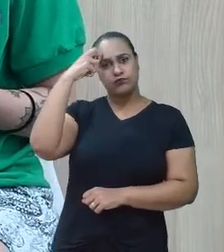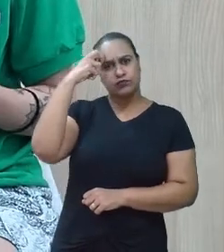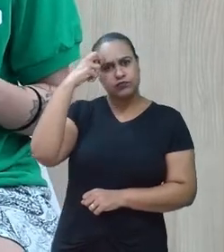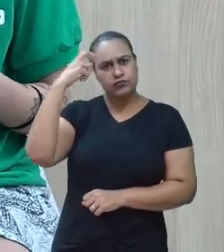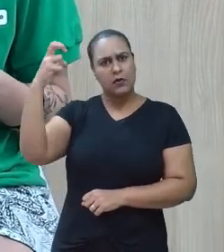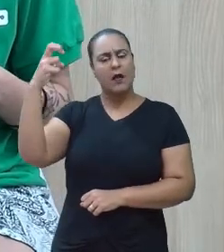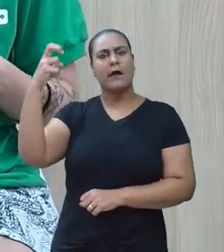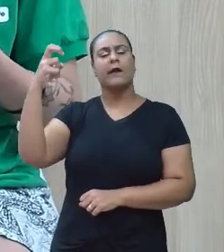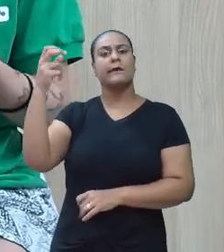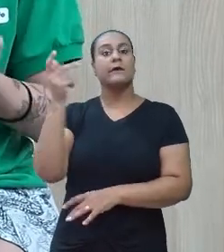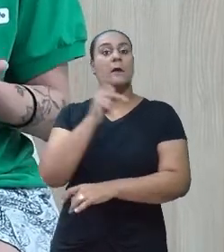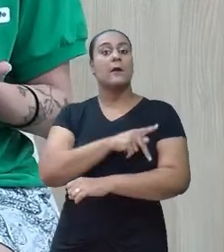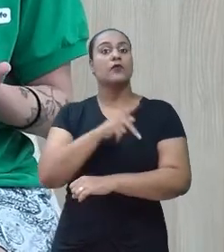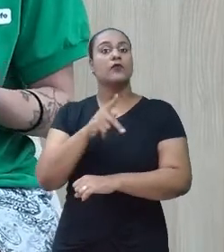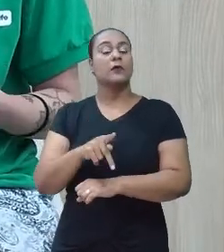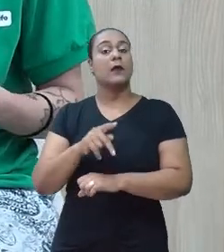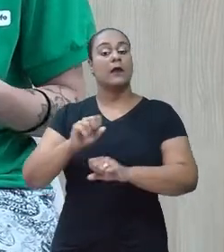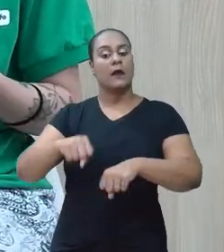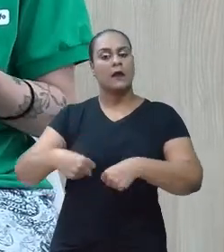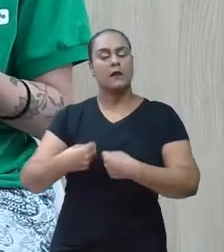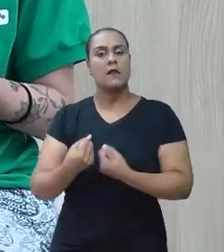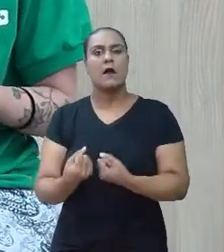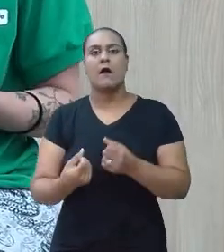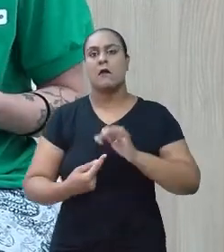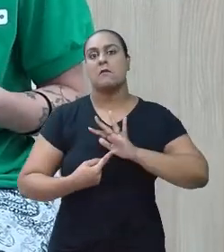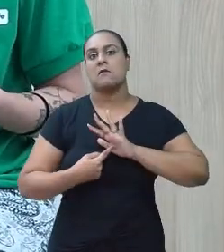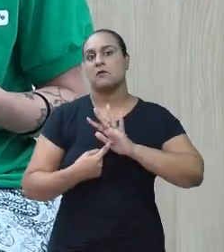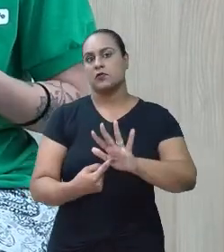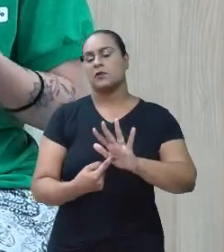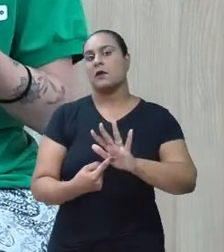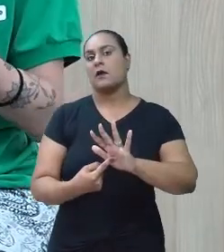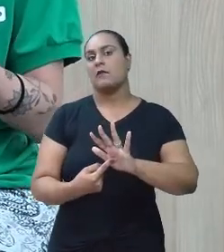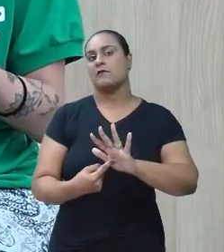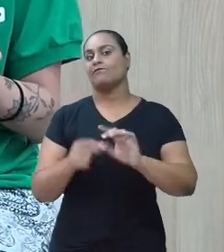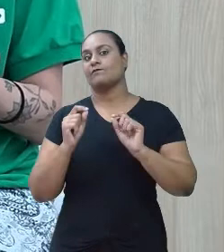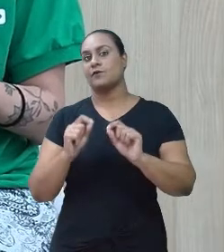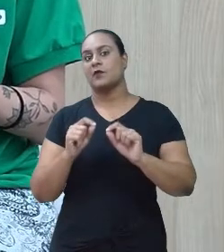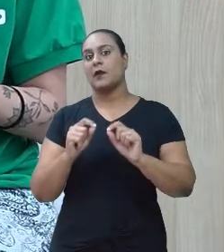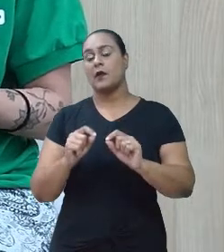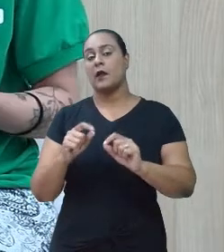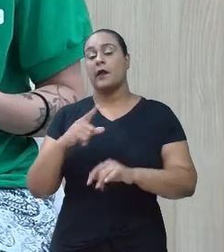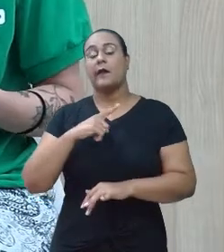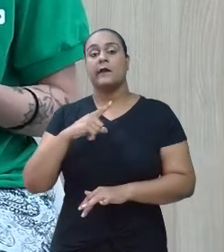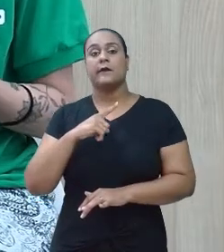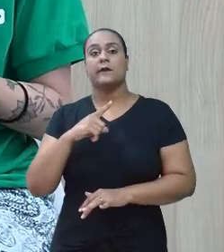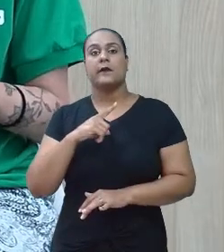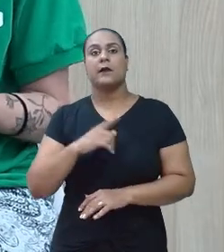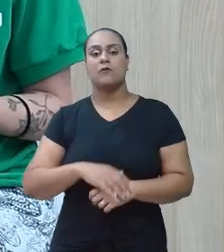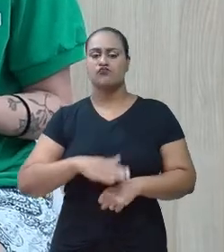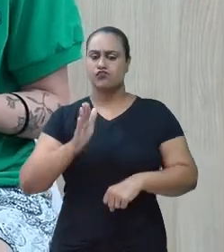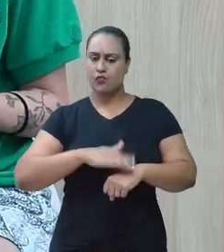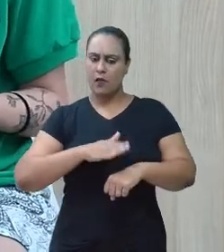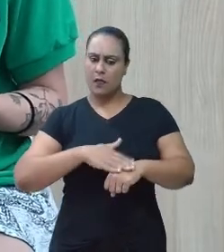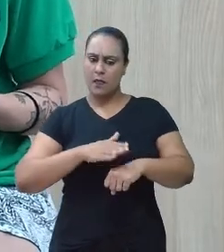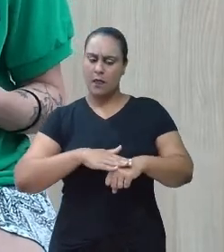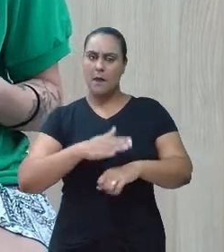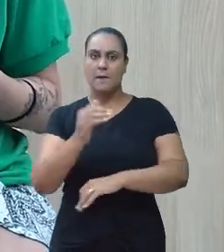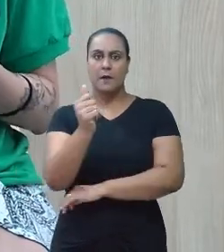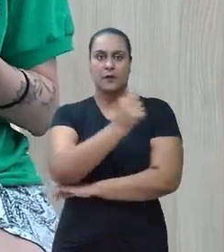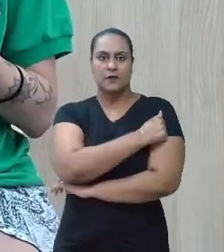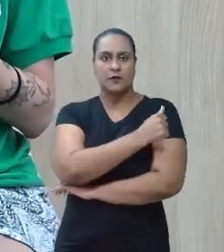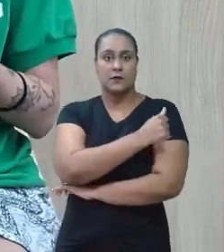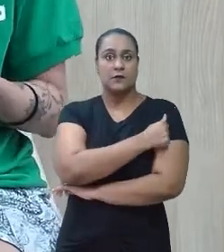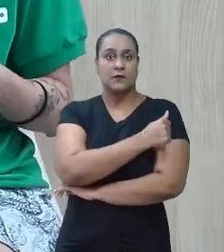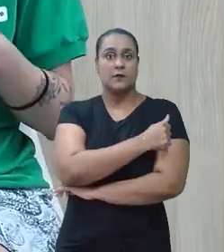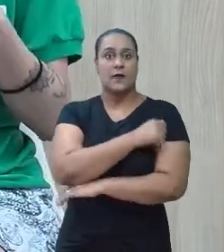ele defendia, né? Era uma pedagogia onde abordava uma autonomia do estudante, né? Onde